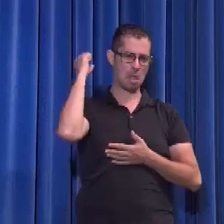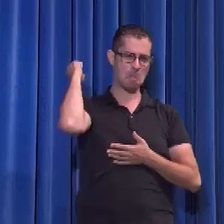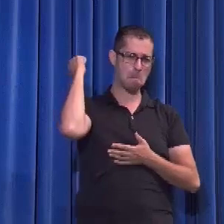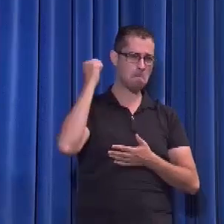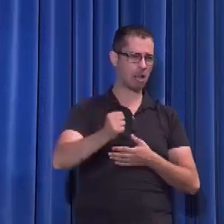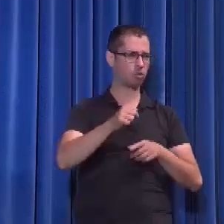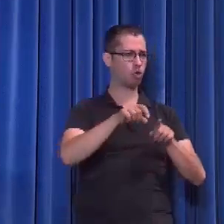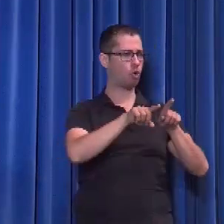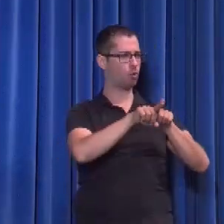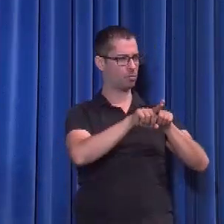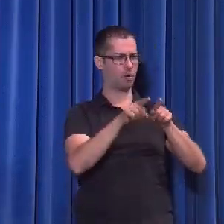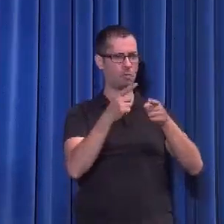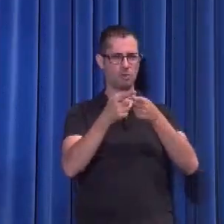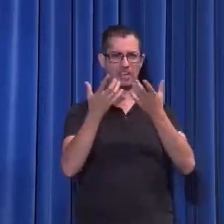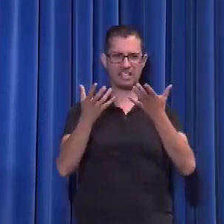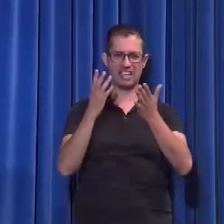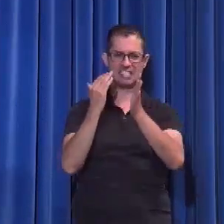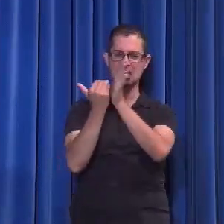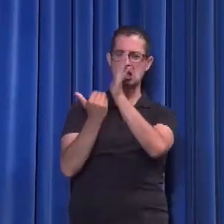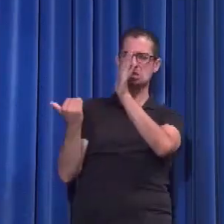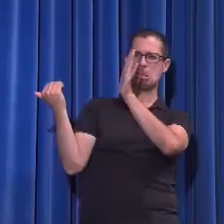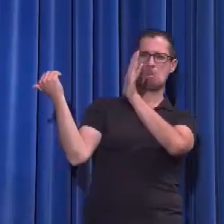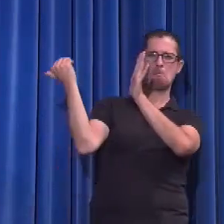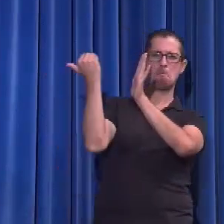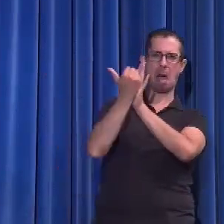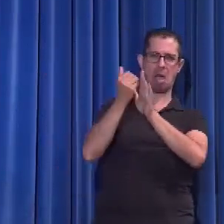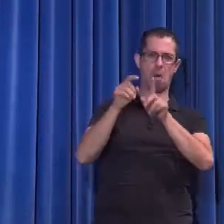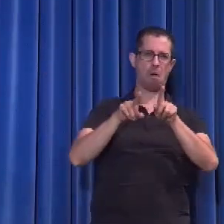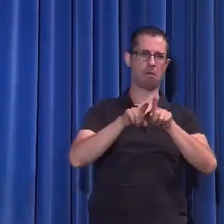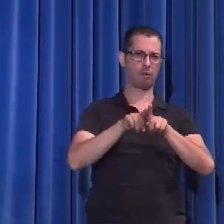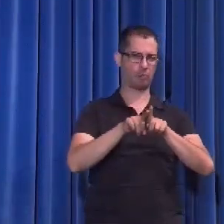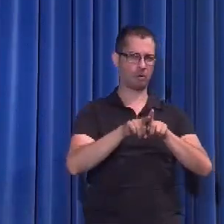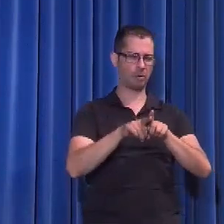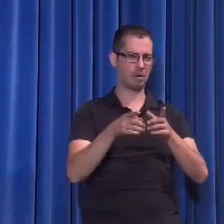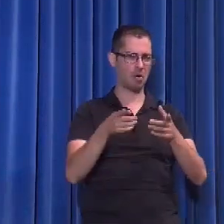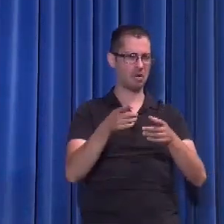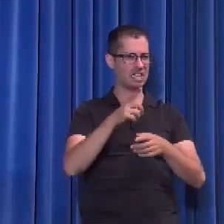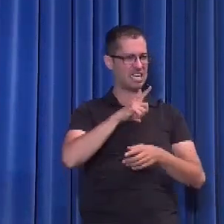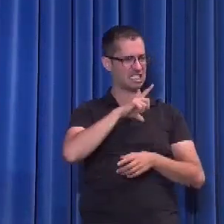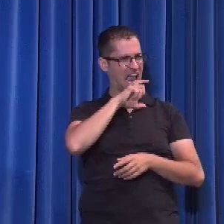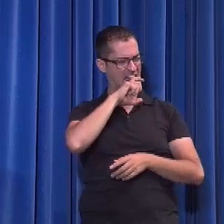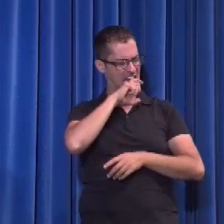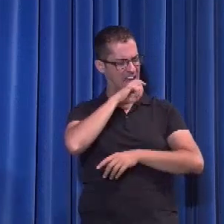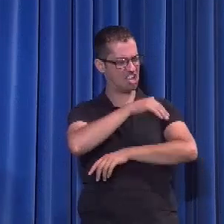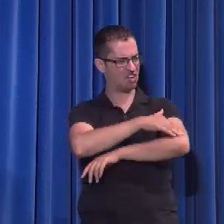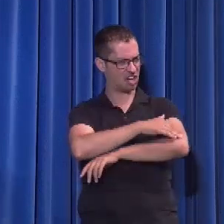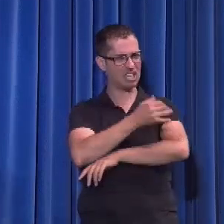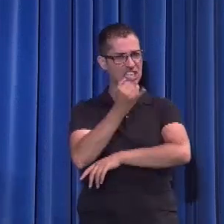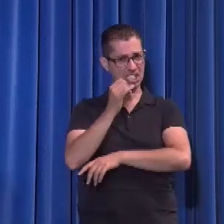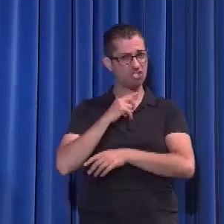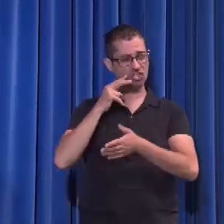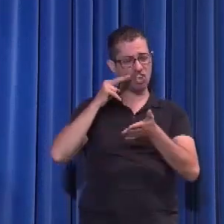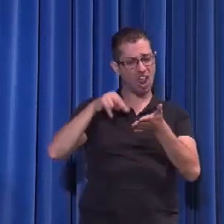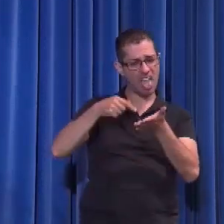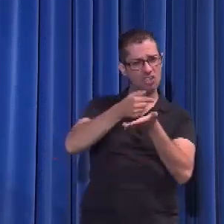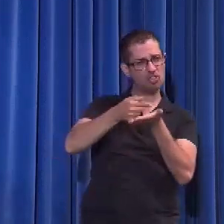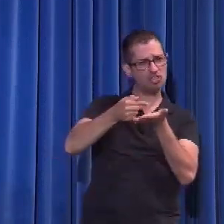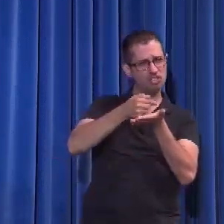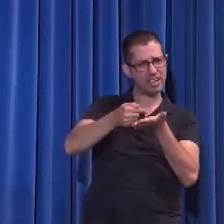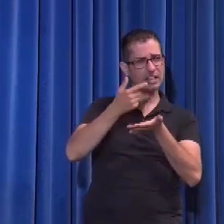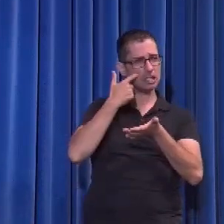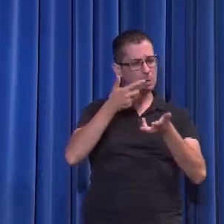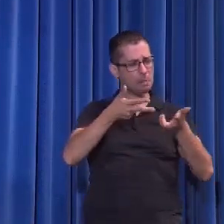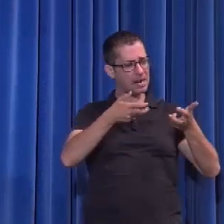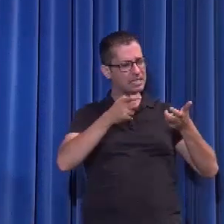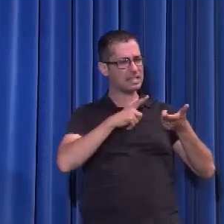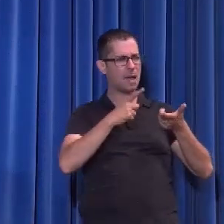ser maior, porque invejou o seu irmão. Nós continuando lendo o texto em Gênesis, nós vamos ver que a maldade do homem se multiplicou